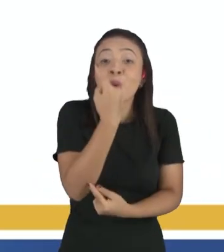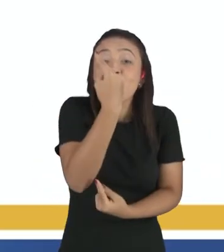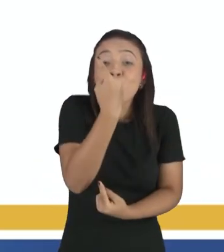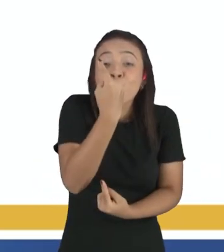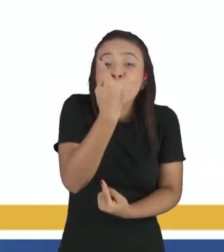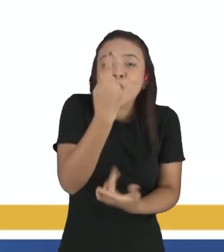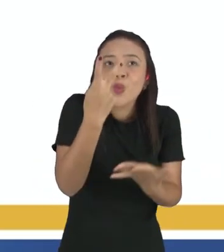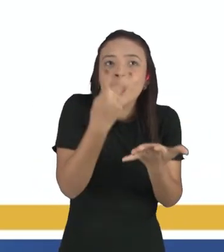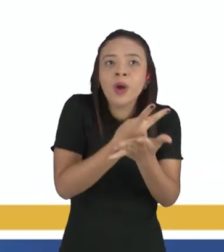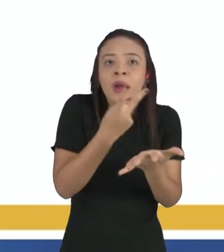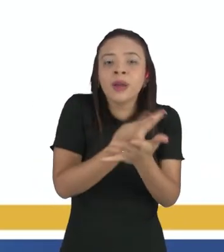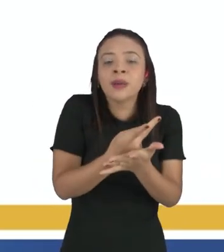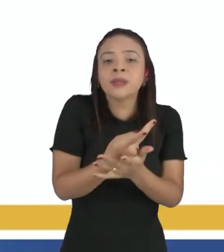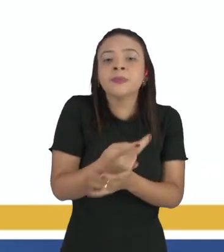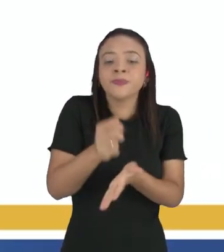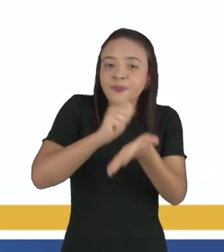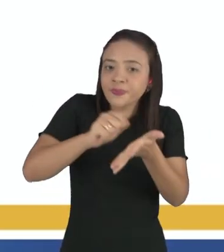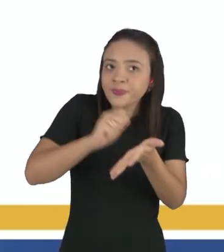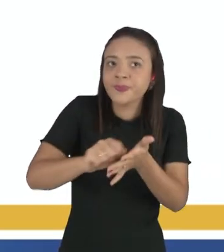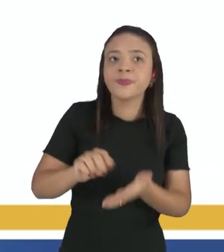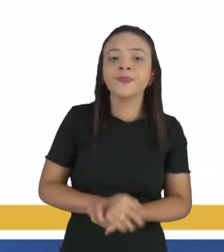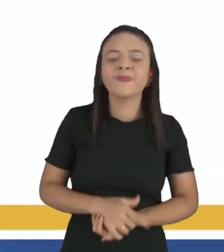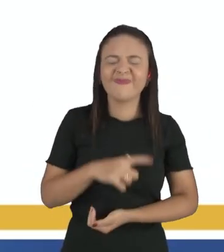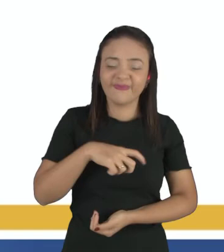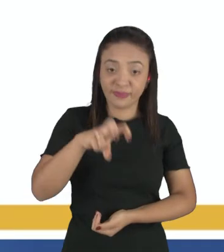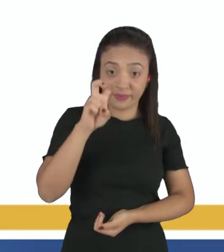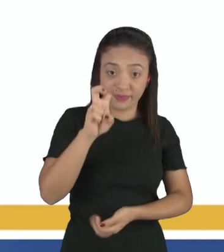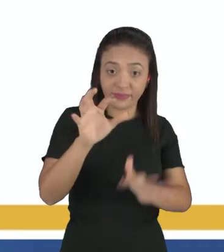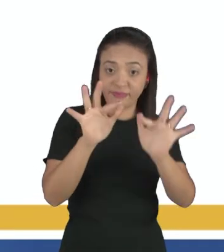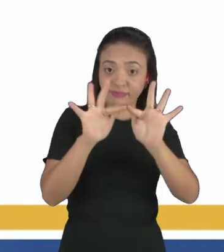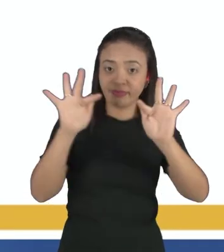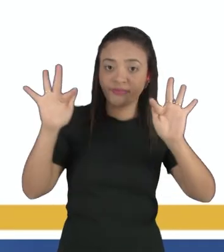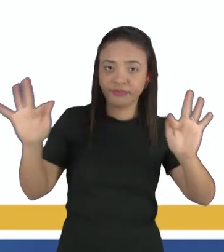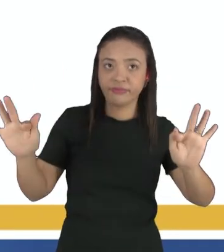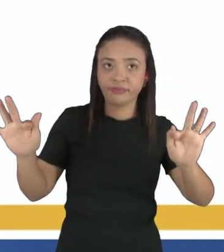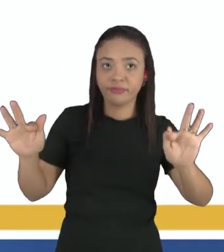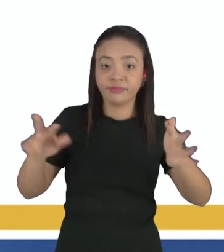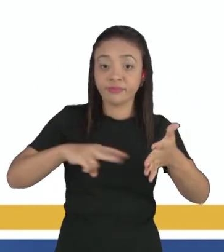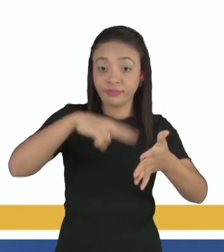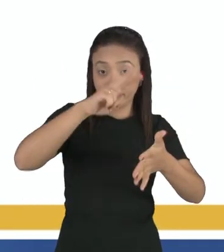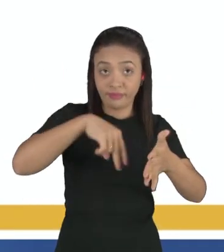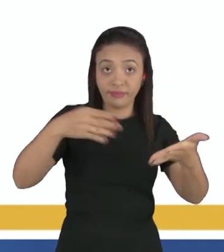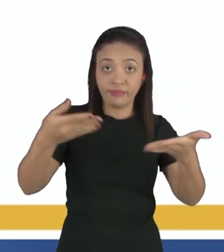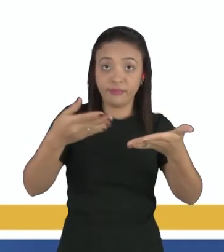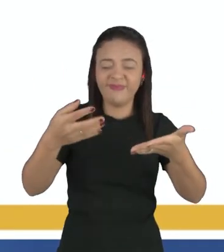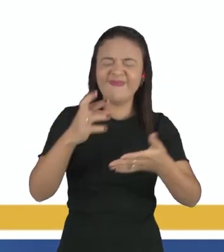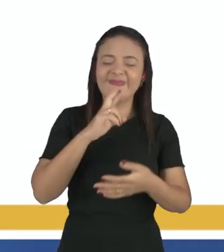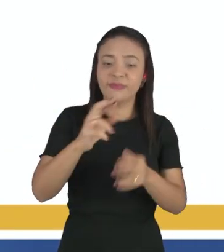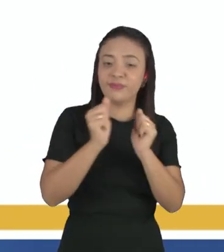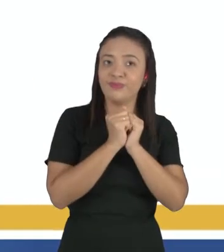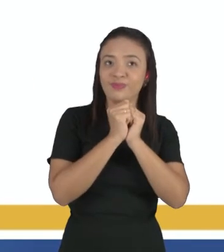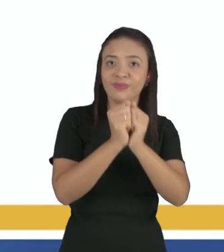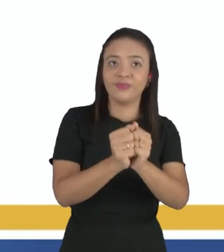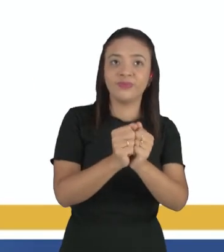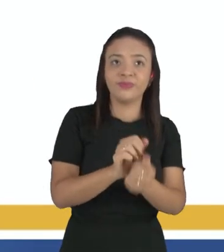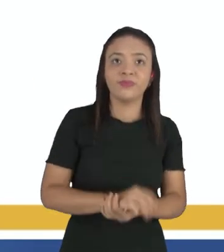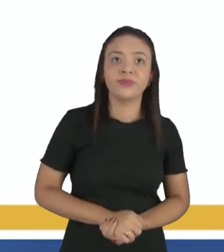um equívoco de ortografia. Tem 5 frases aí para você, você leia agora e responda comigo.